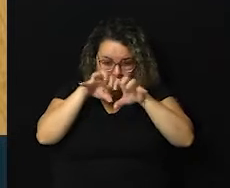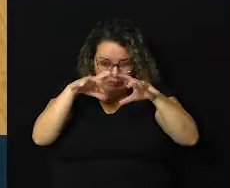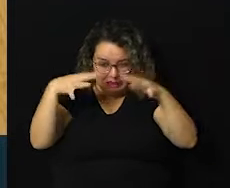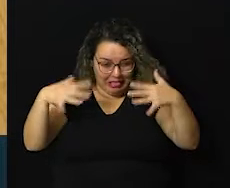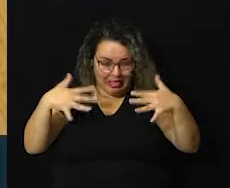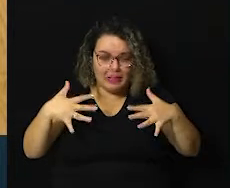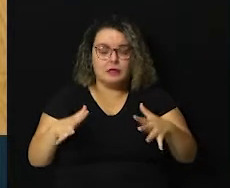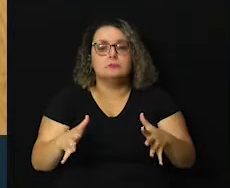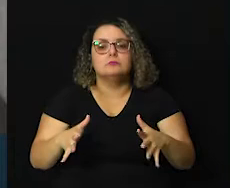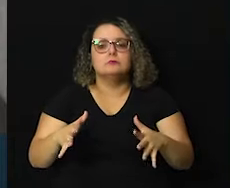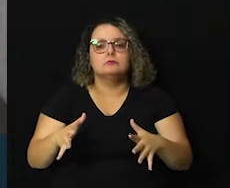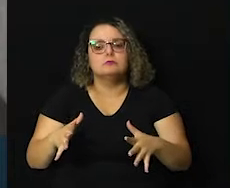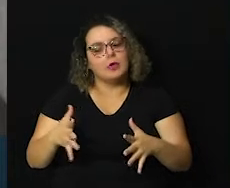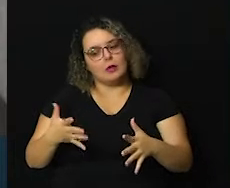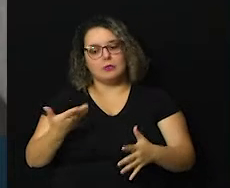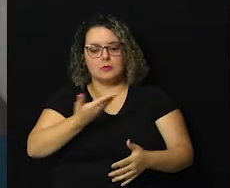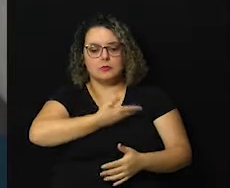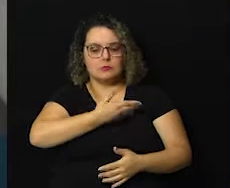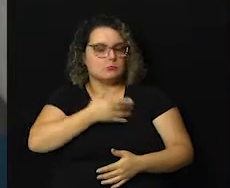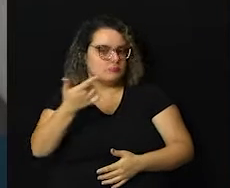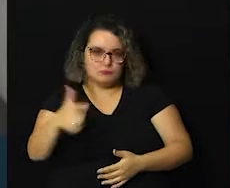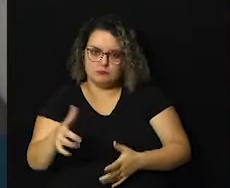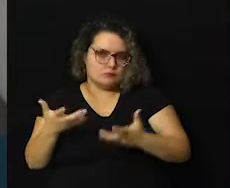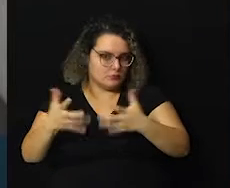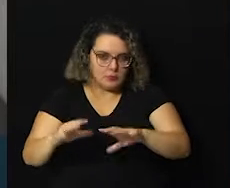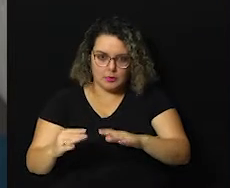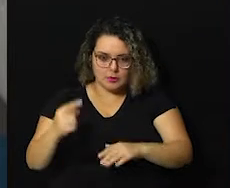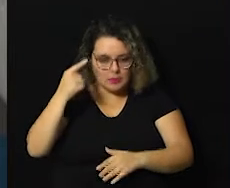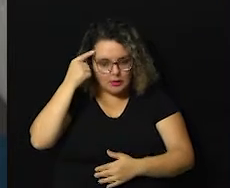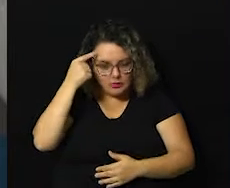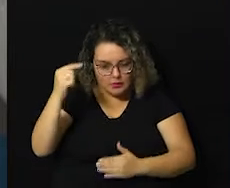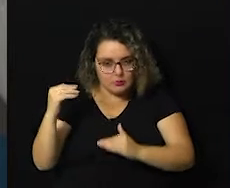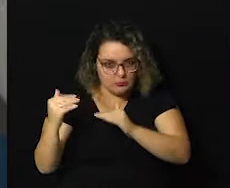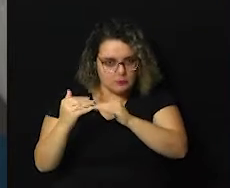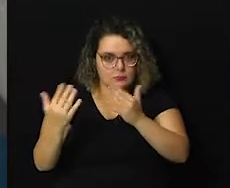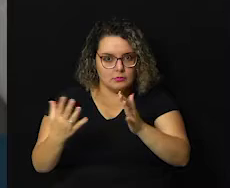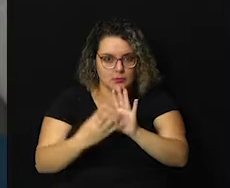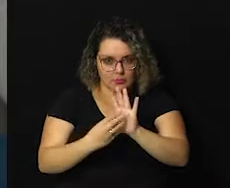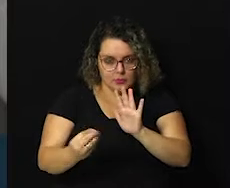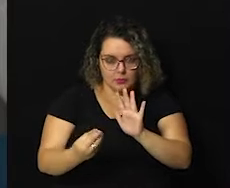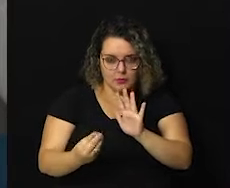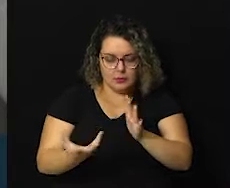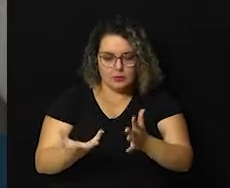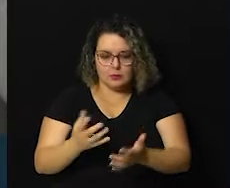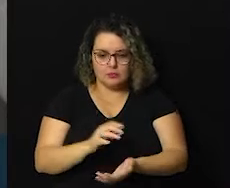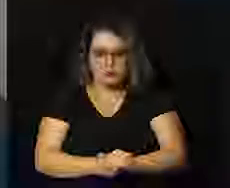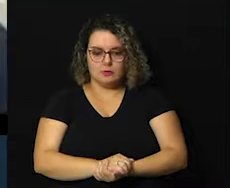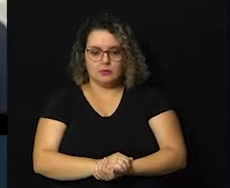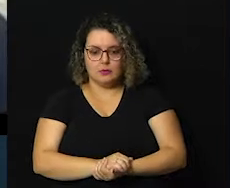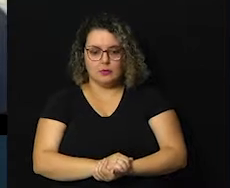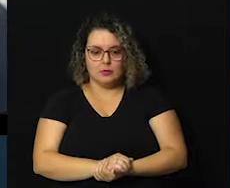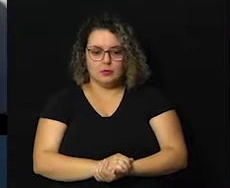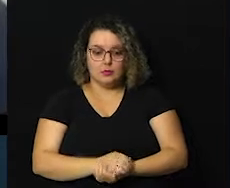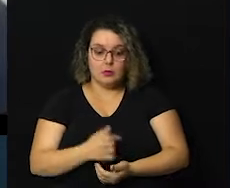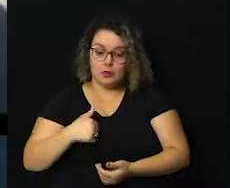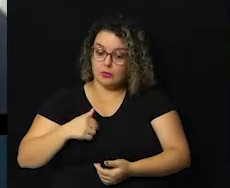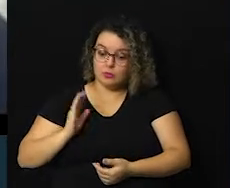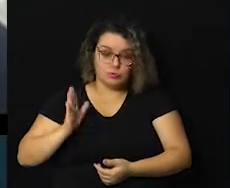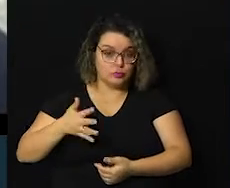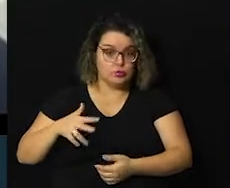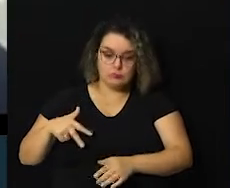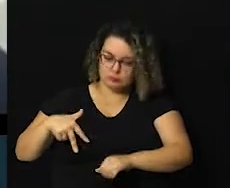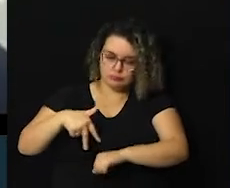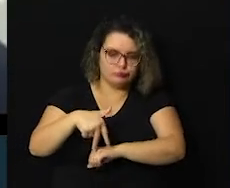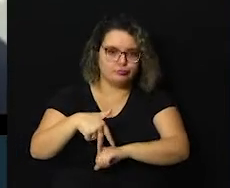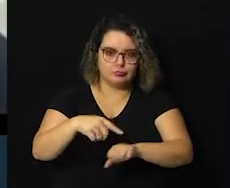aí meu sócio não quiseram dar continuidade nesse nesse modelo de negócio eu já sou um cara